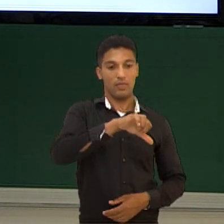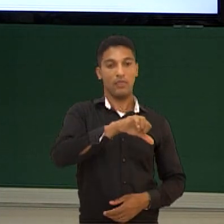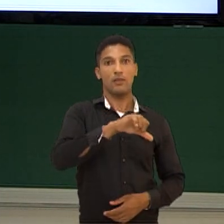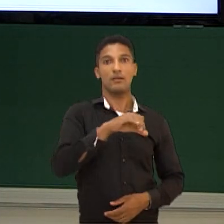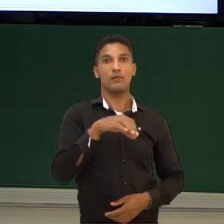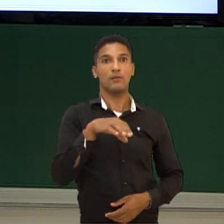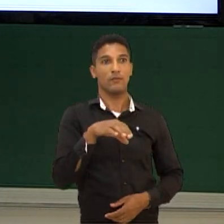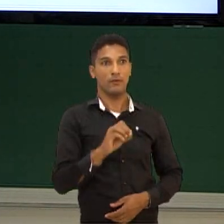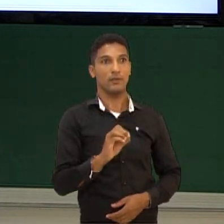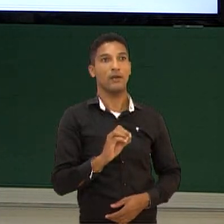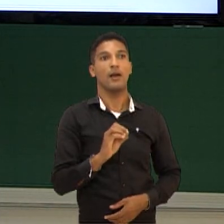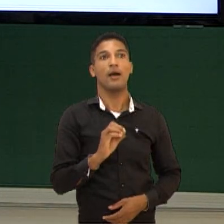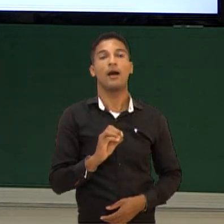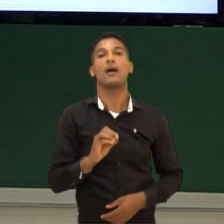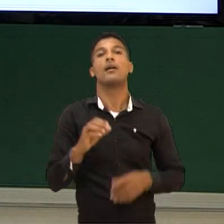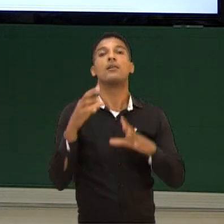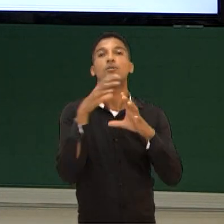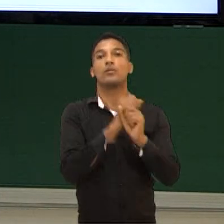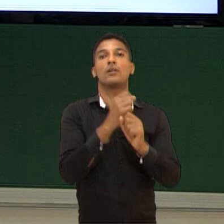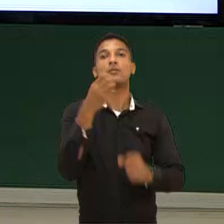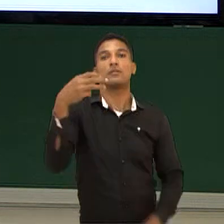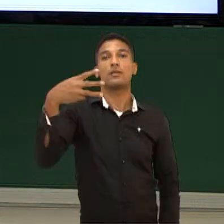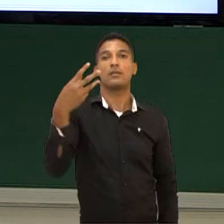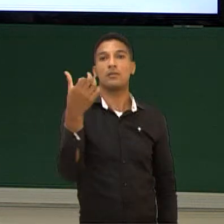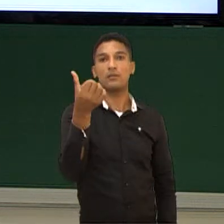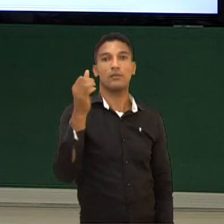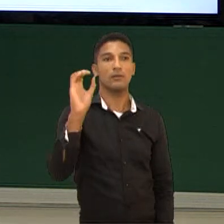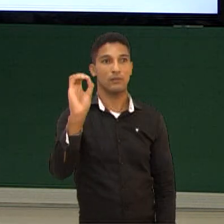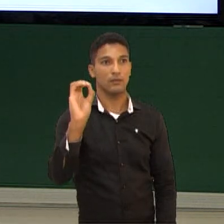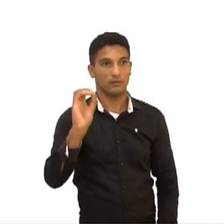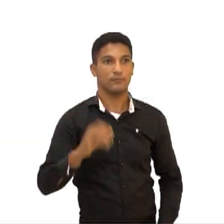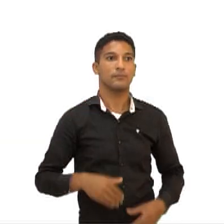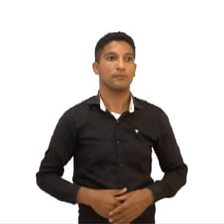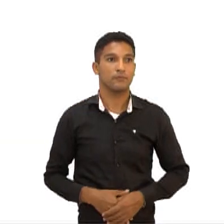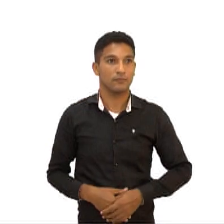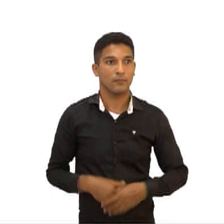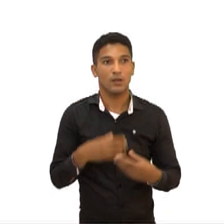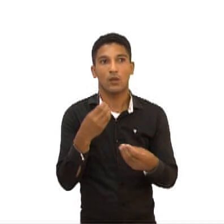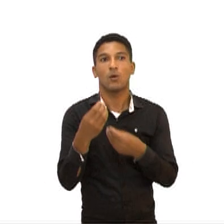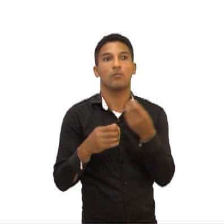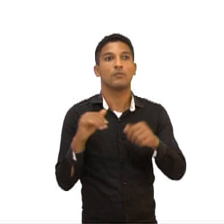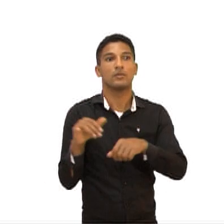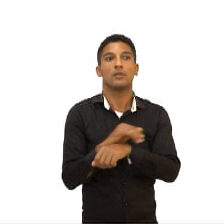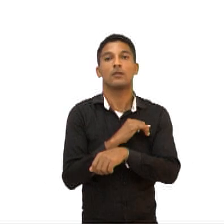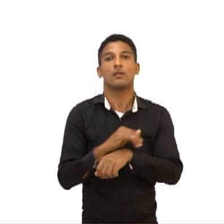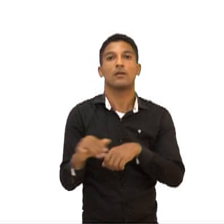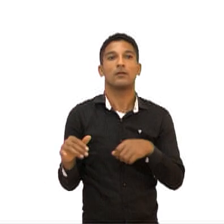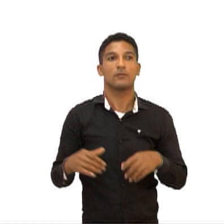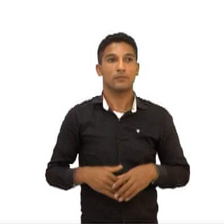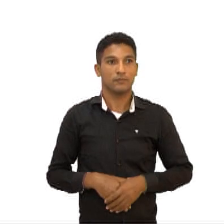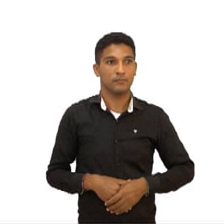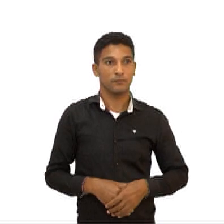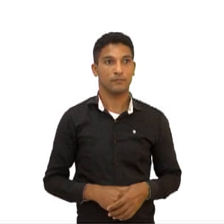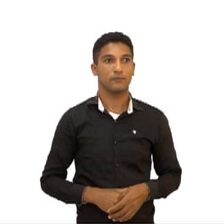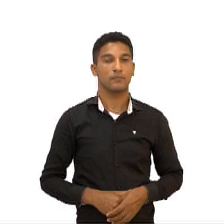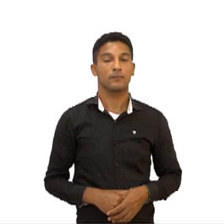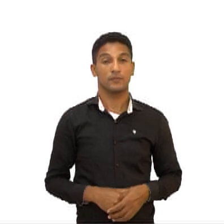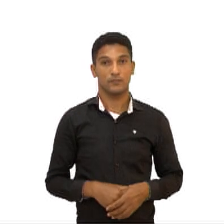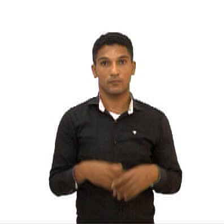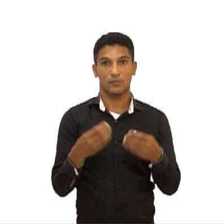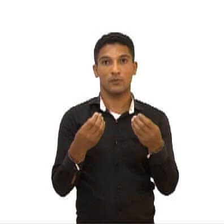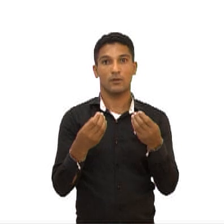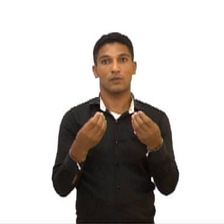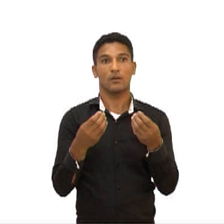gente conseguir descobrir quem que é esse ângulo A. Como que nós podemos fazer? A gente vai fazer